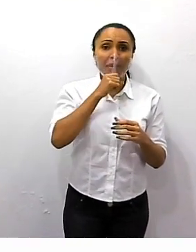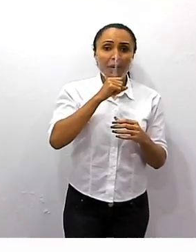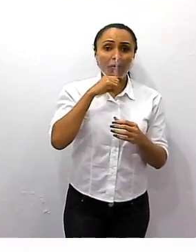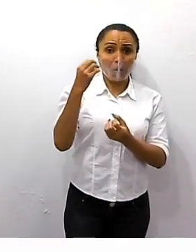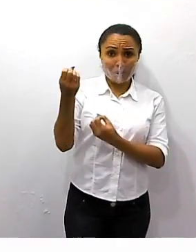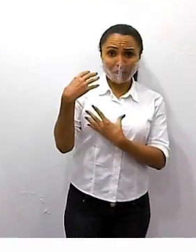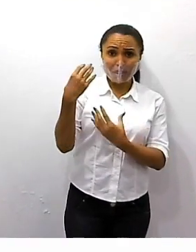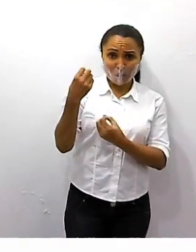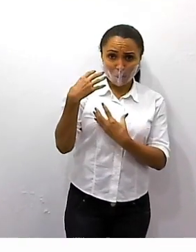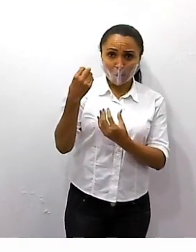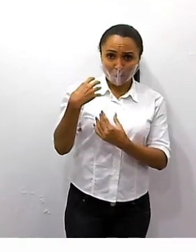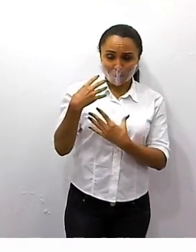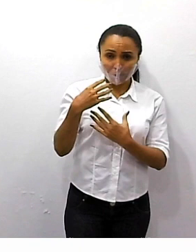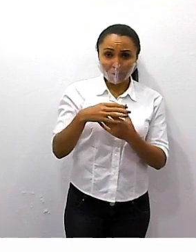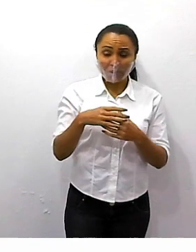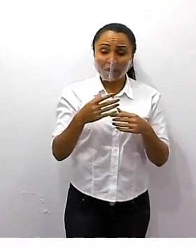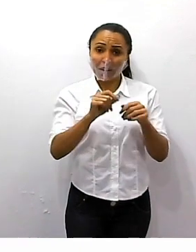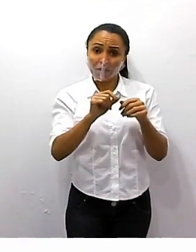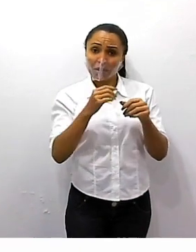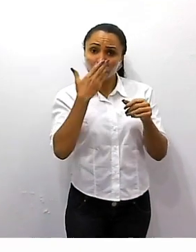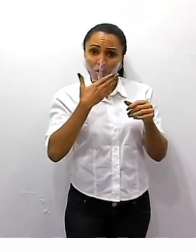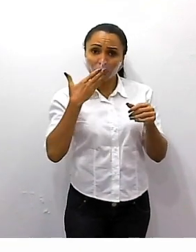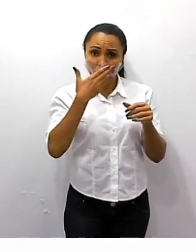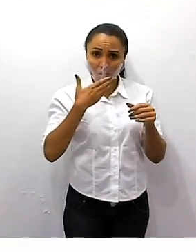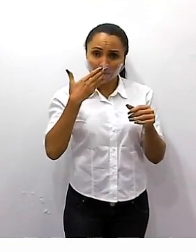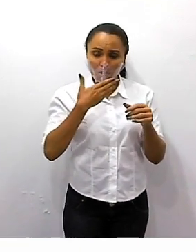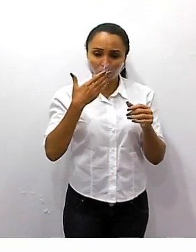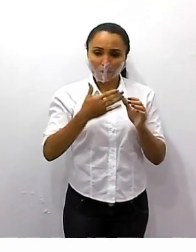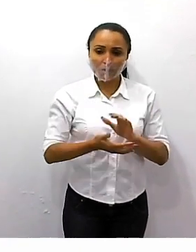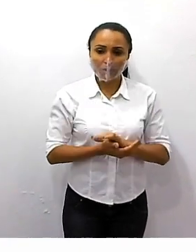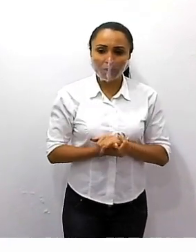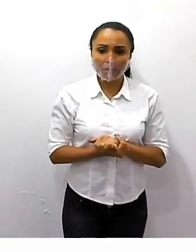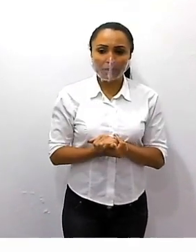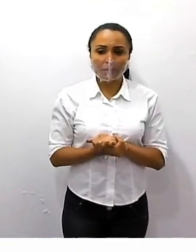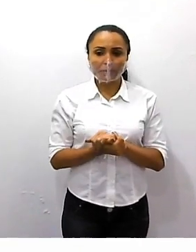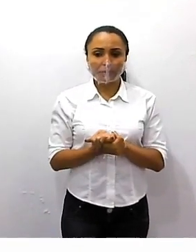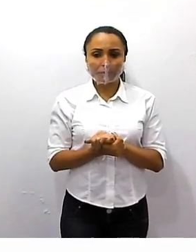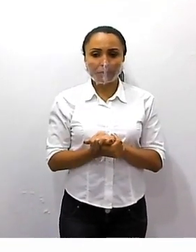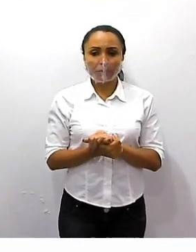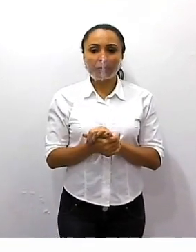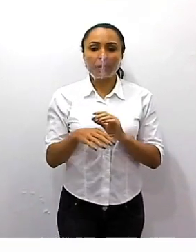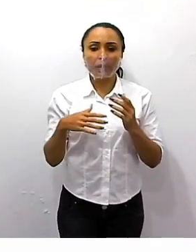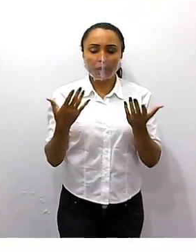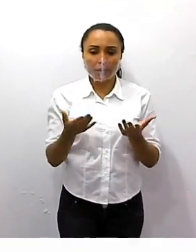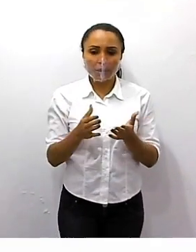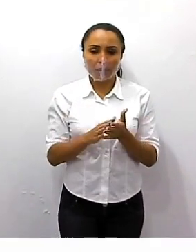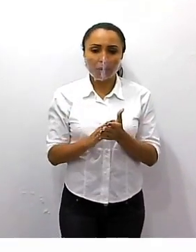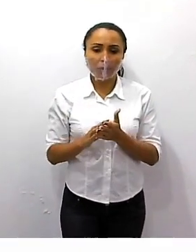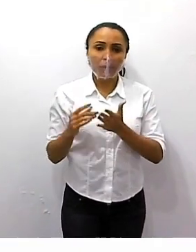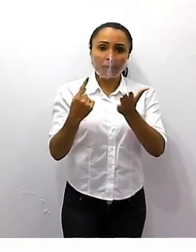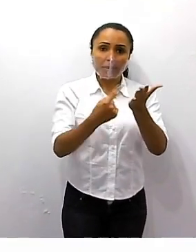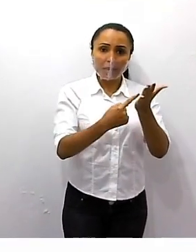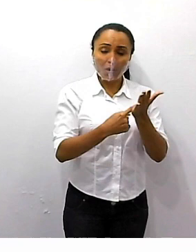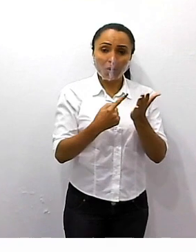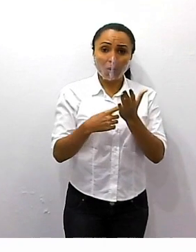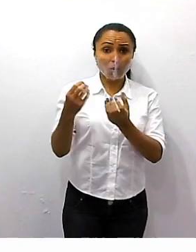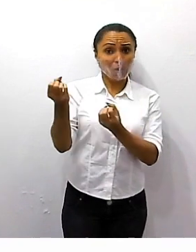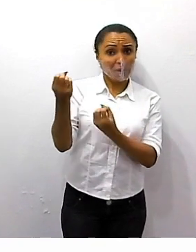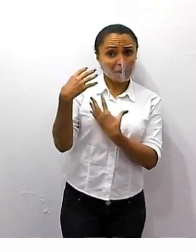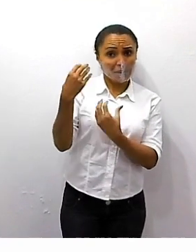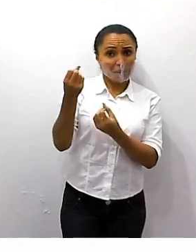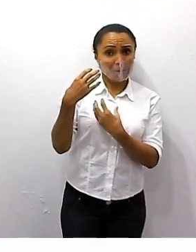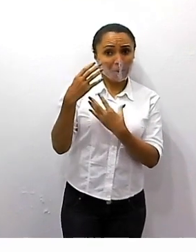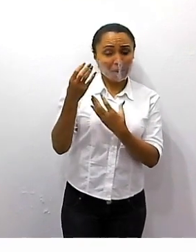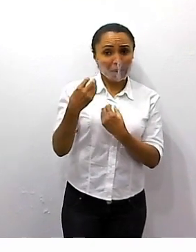condição. Opa! Segundo os ensinamentos da minha avó, de acordo com os ensinamentos da minha